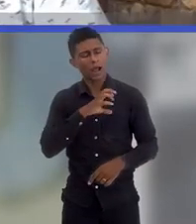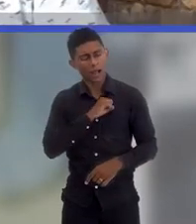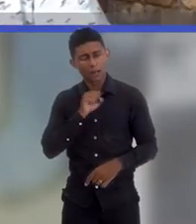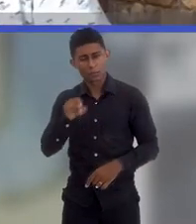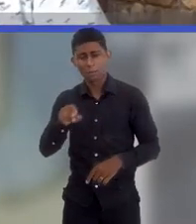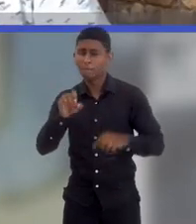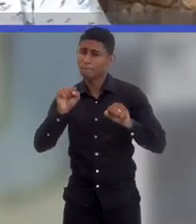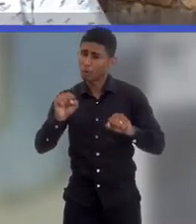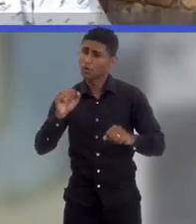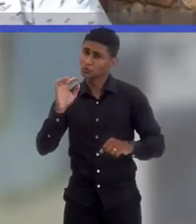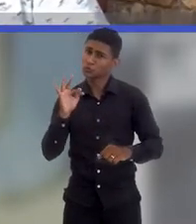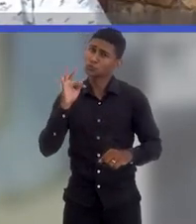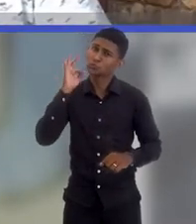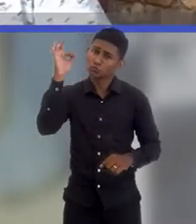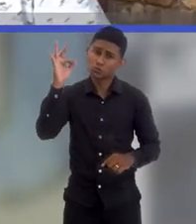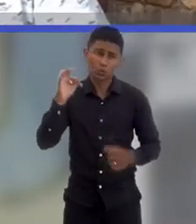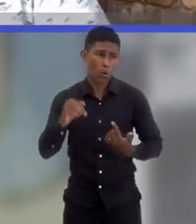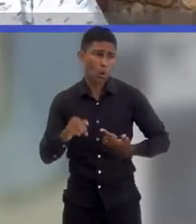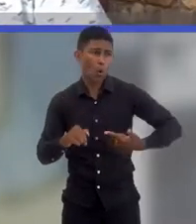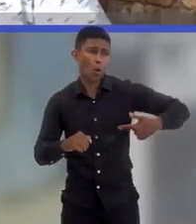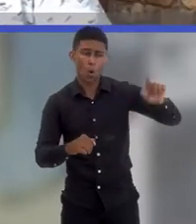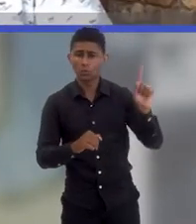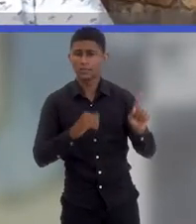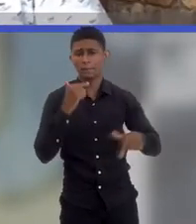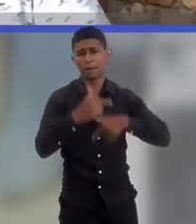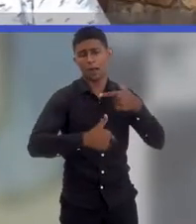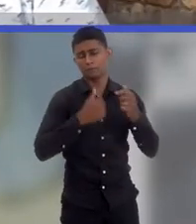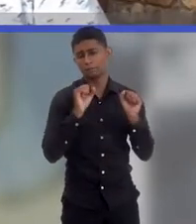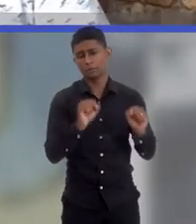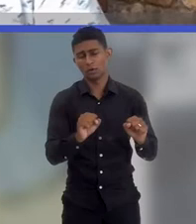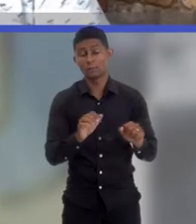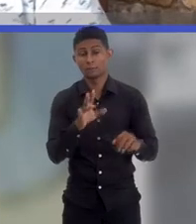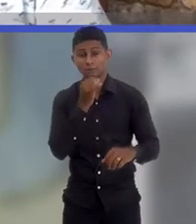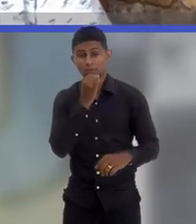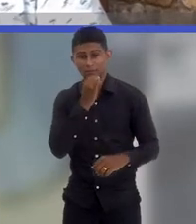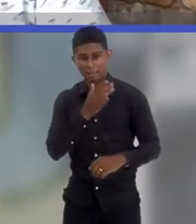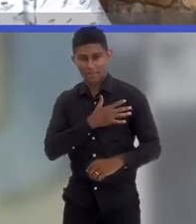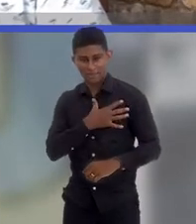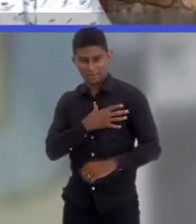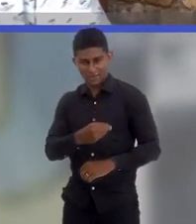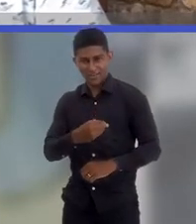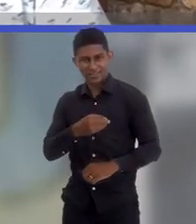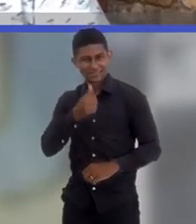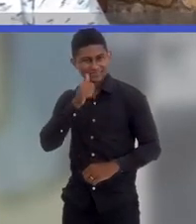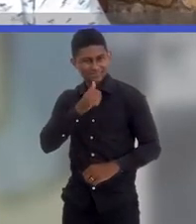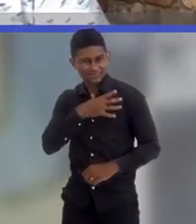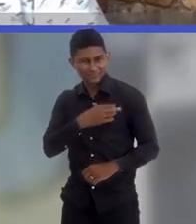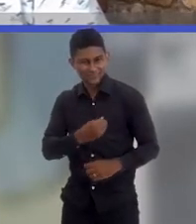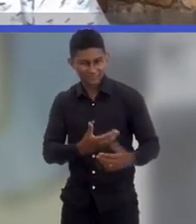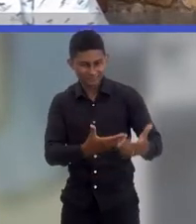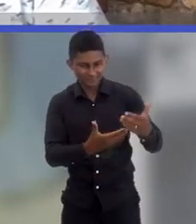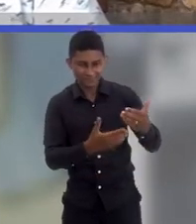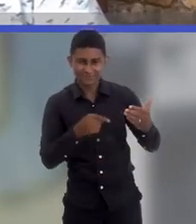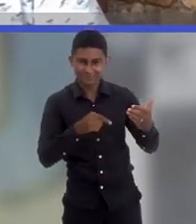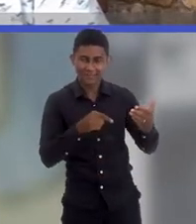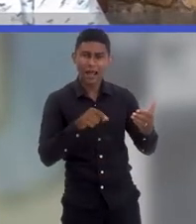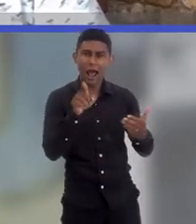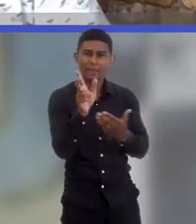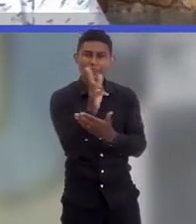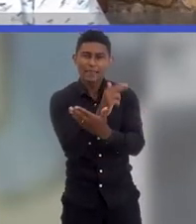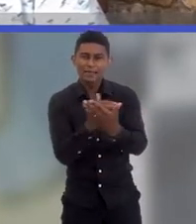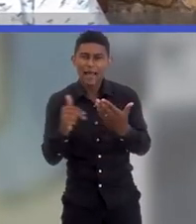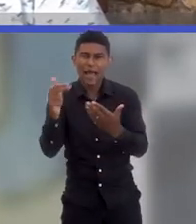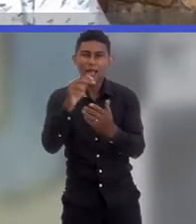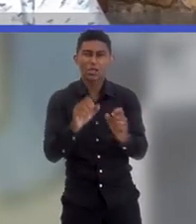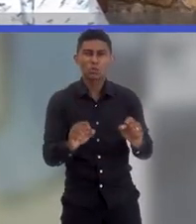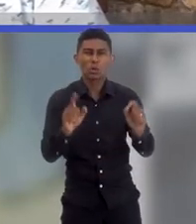amanhã ou depois eu esteja fazendo outra coisa. Eu ontem estava com a minha filha aqui e ela estava vendo desenhos, a gente estava vendo um desenho infantil